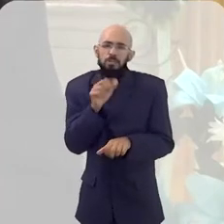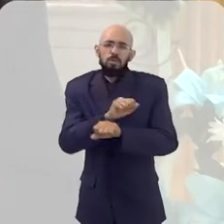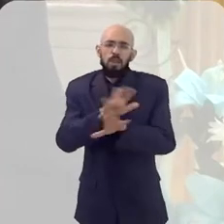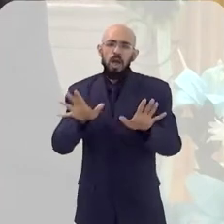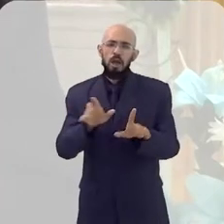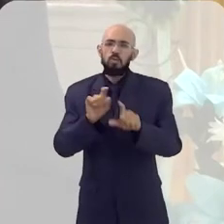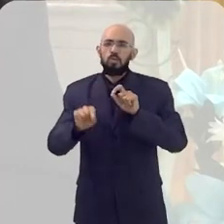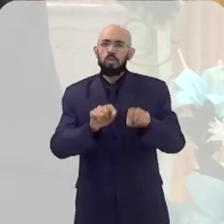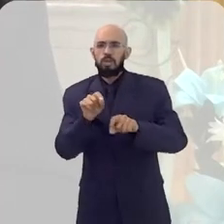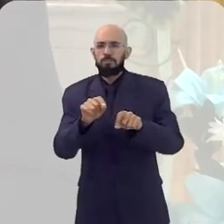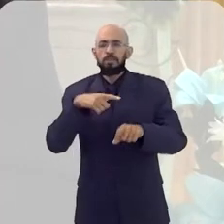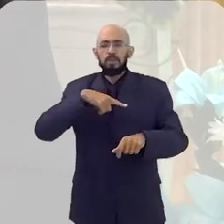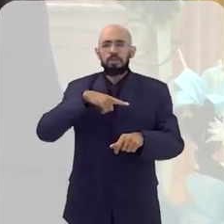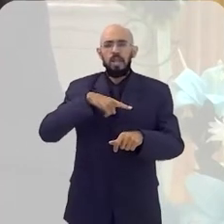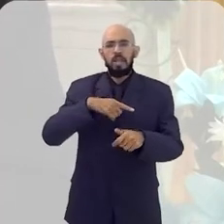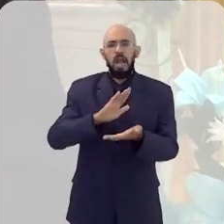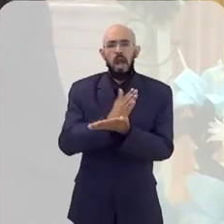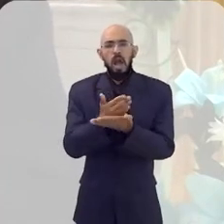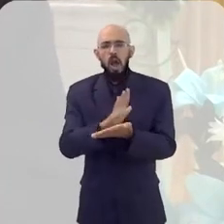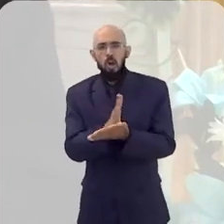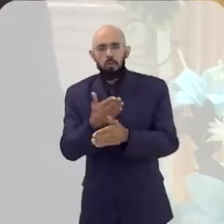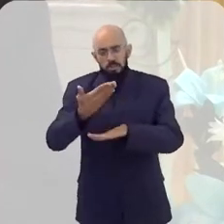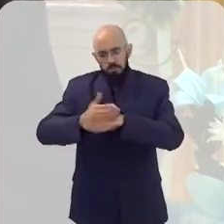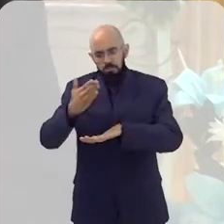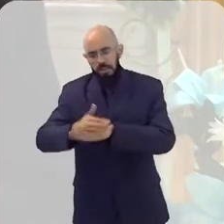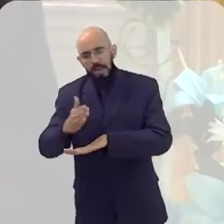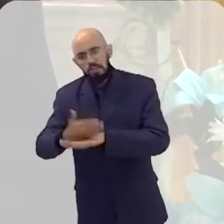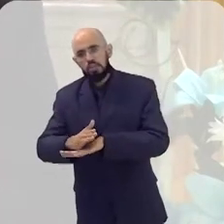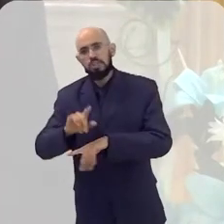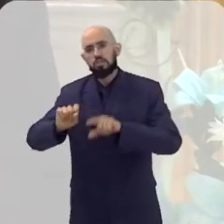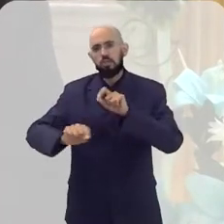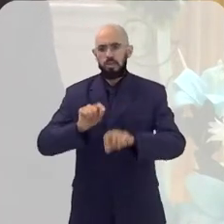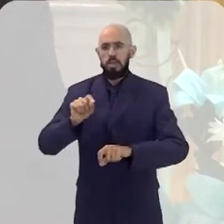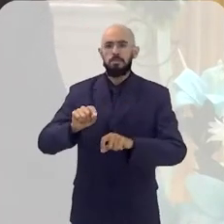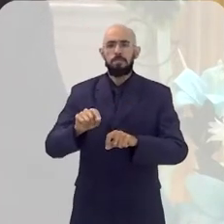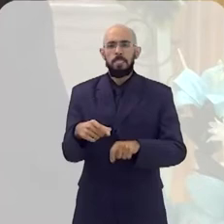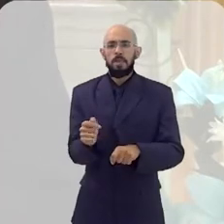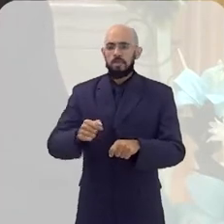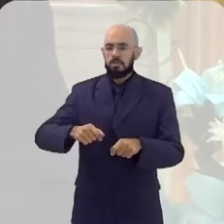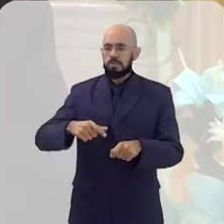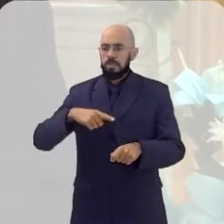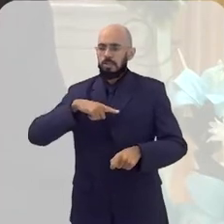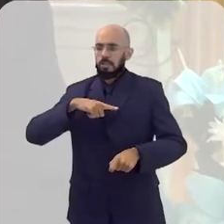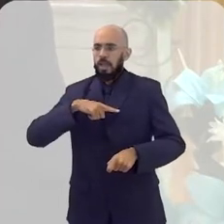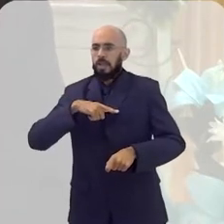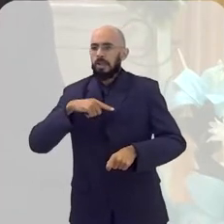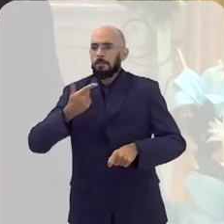assim bem claro. Existem alguns rituais, aonde, não dentro da Wicca, mas dentro da religião, onde você